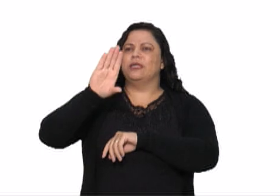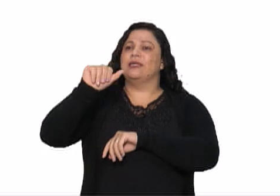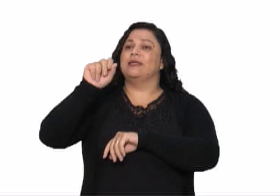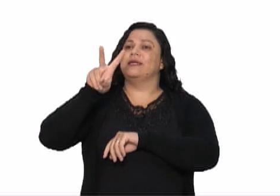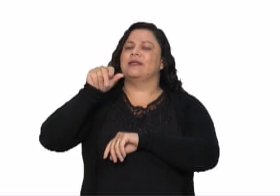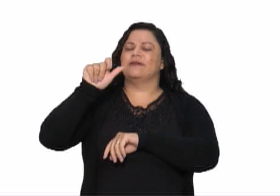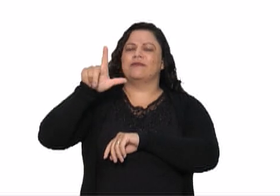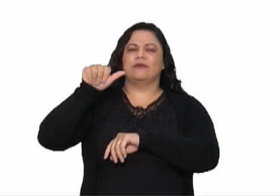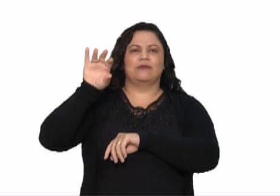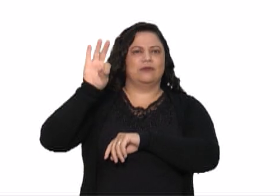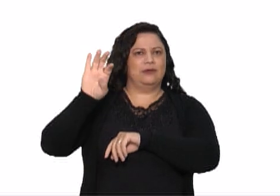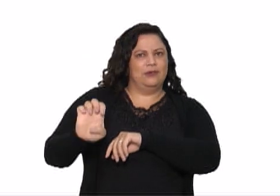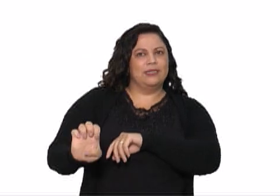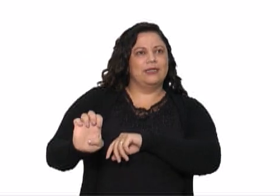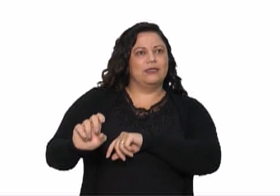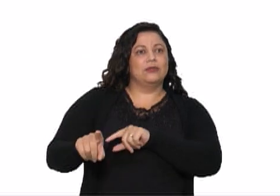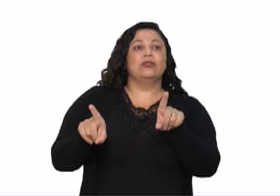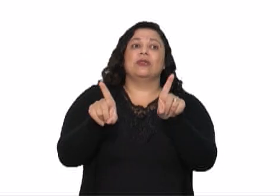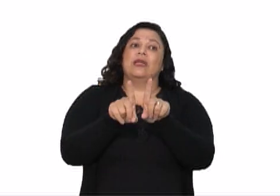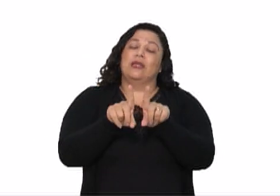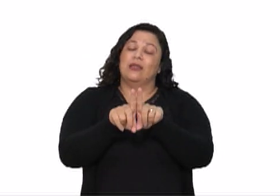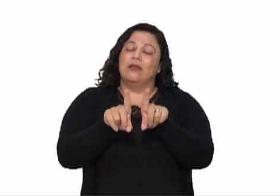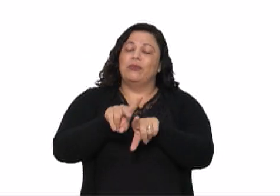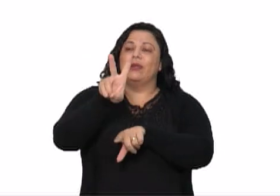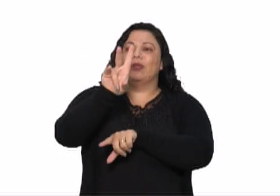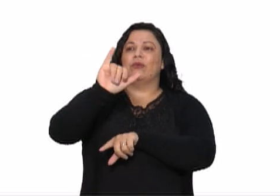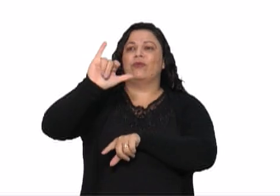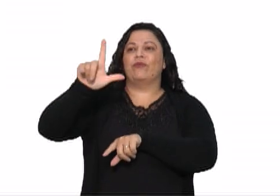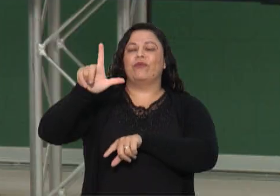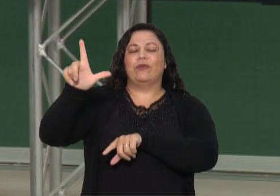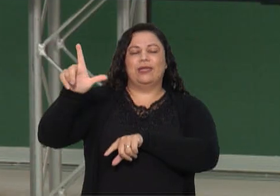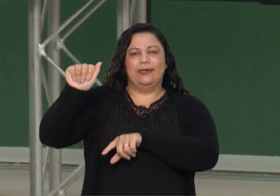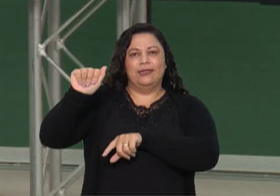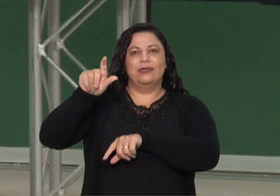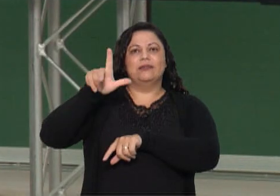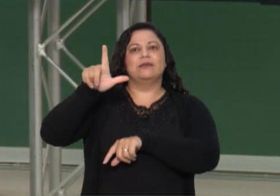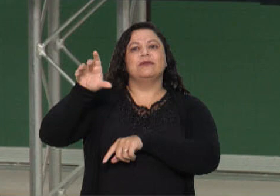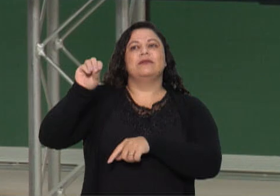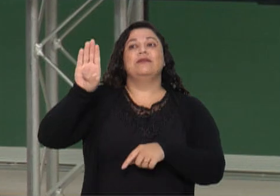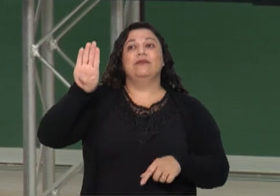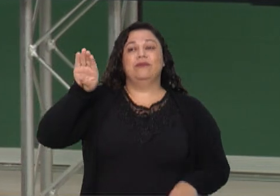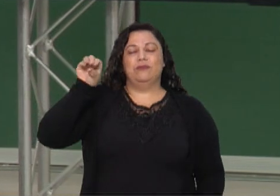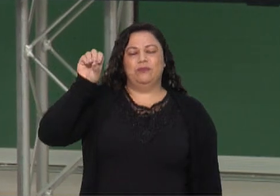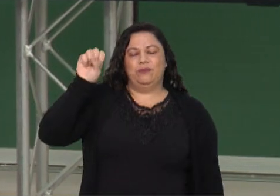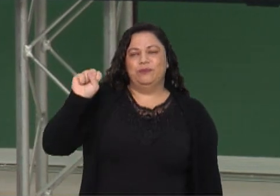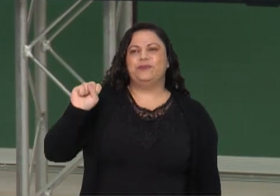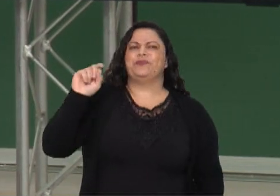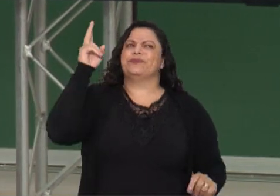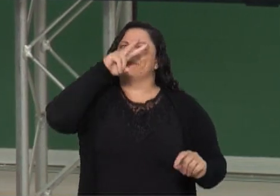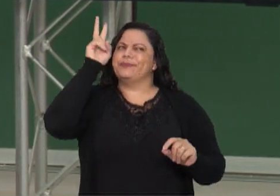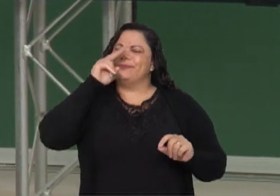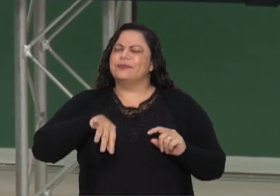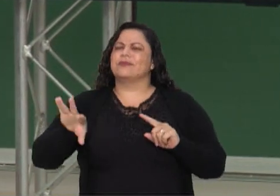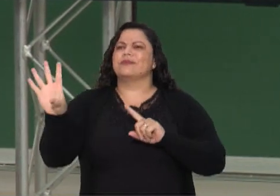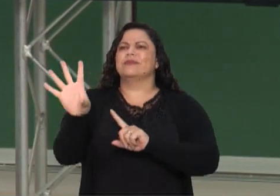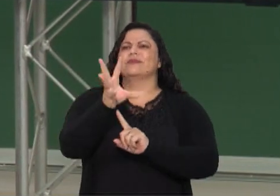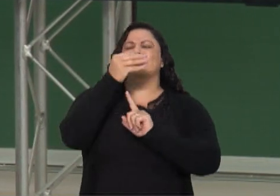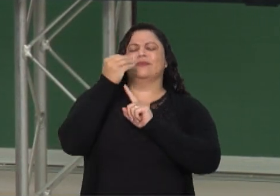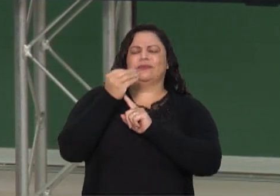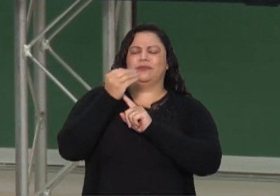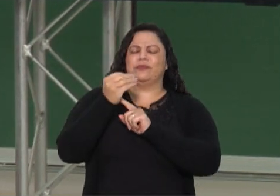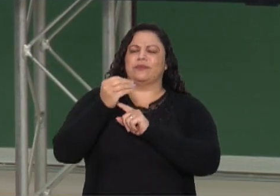de Cavalcanti e Heitor Villa-Lobos. Lembram que foram artistas que participaram do período modernista